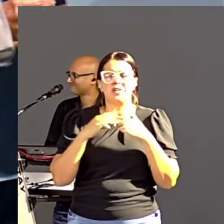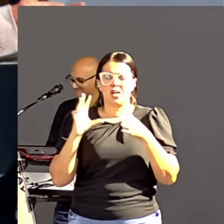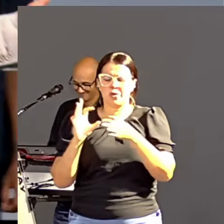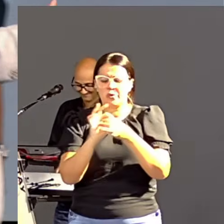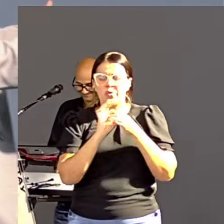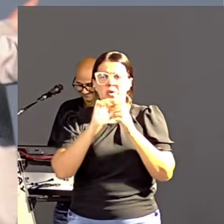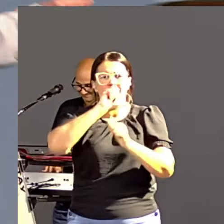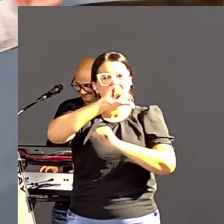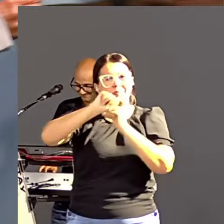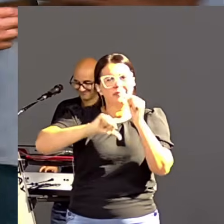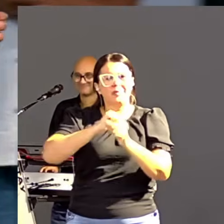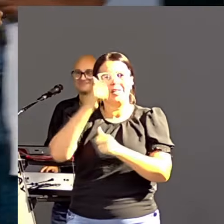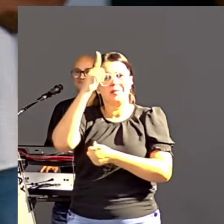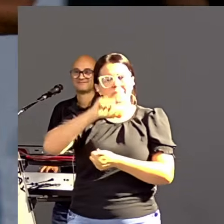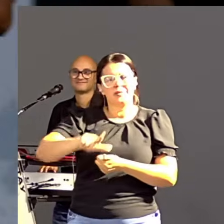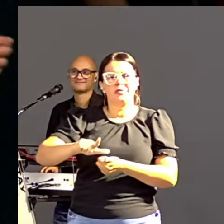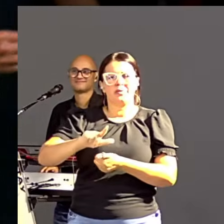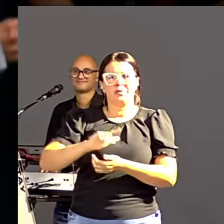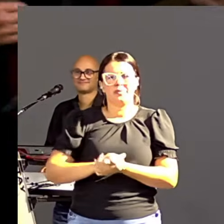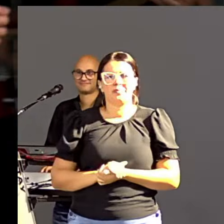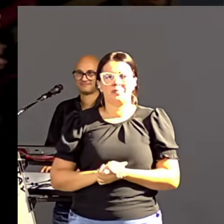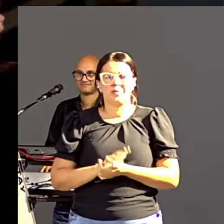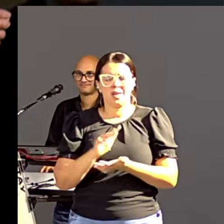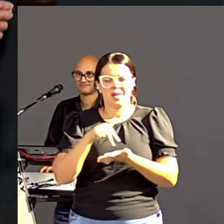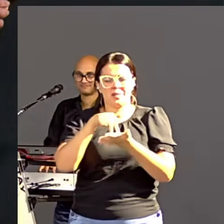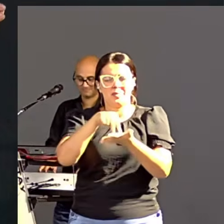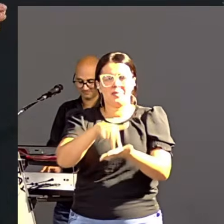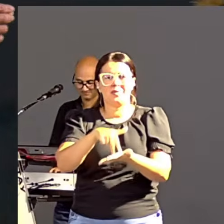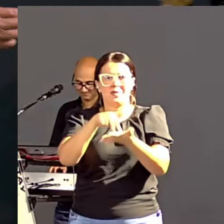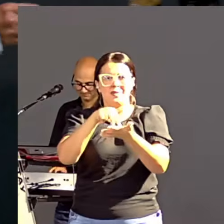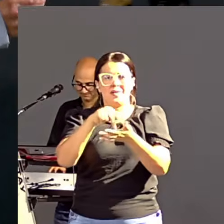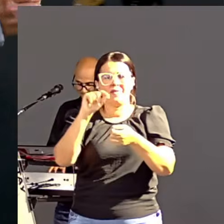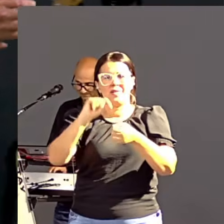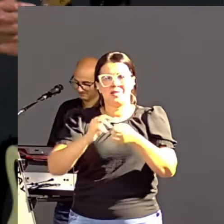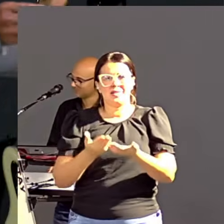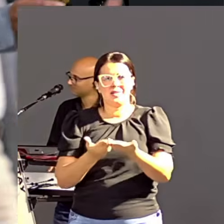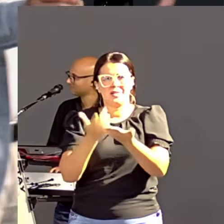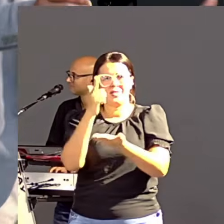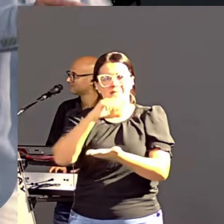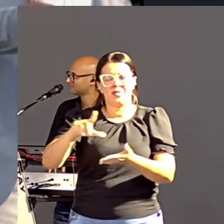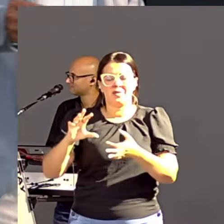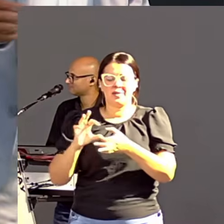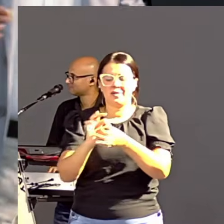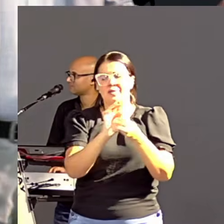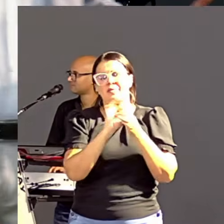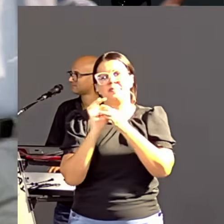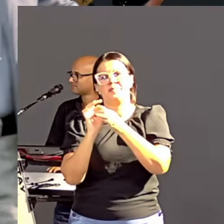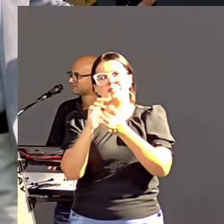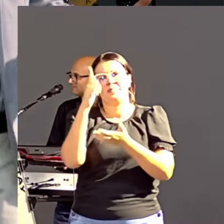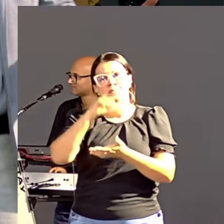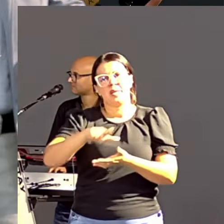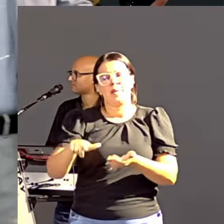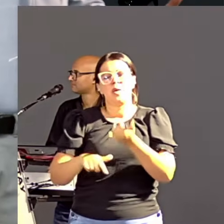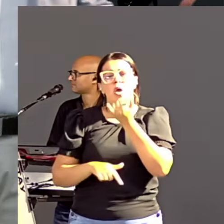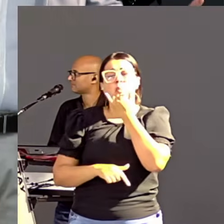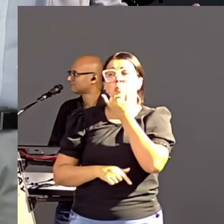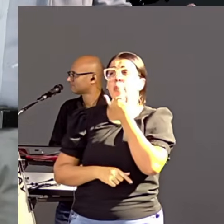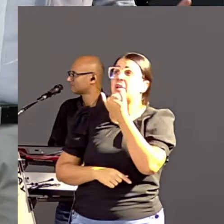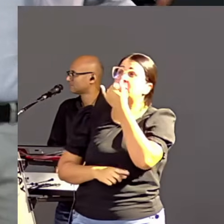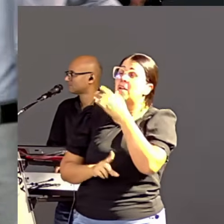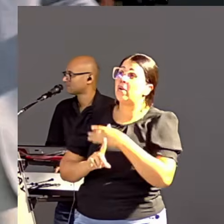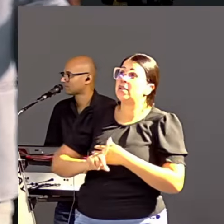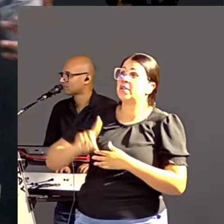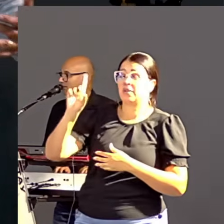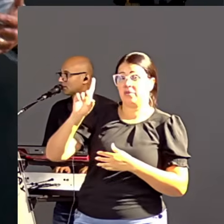sua aliança com o Senhor, aí mesmo onde você está, faça isso. Renove a sua aliança com o Senhor. Peça perdão pelos seus